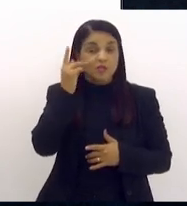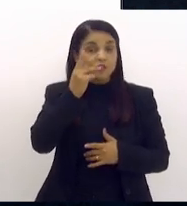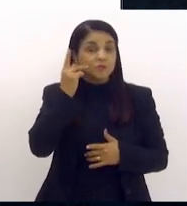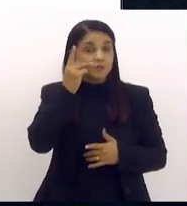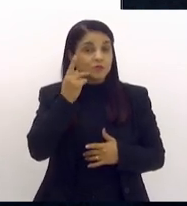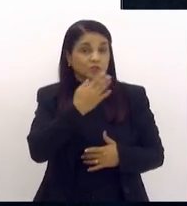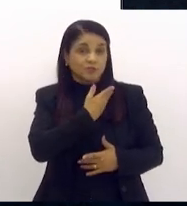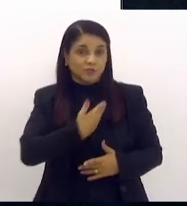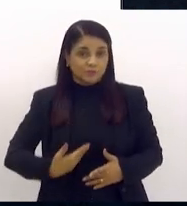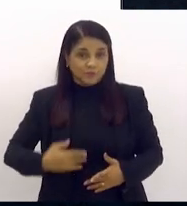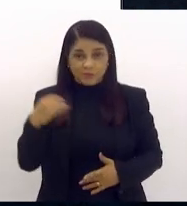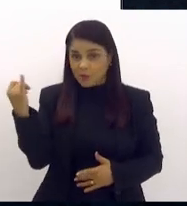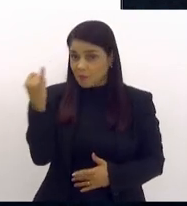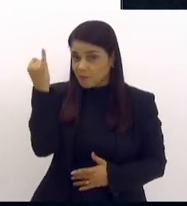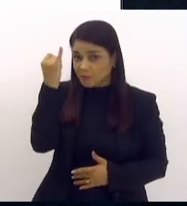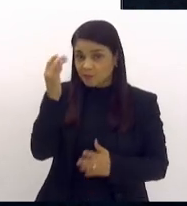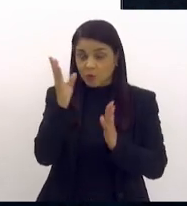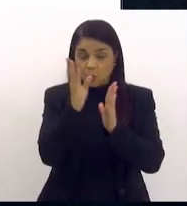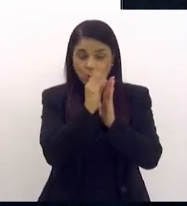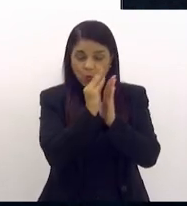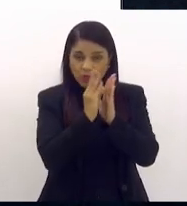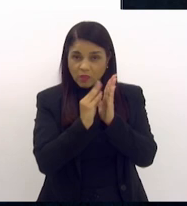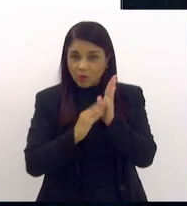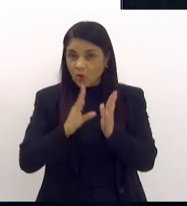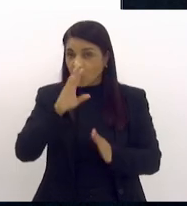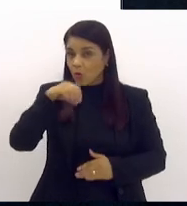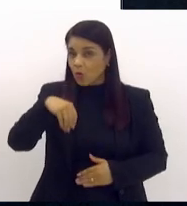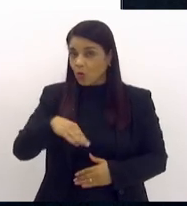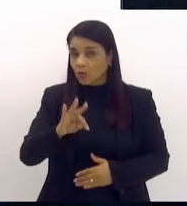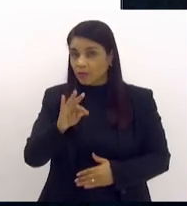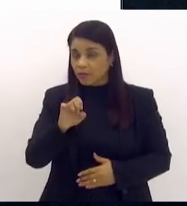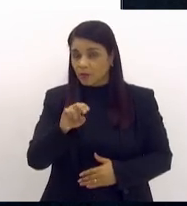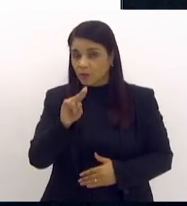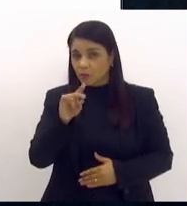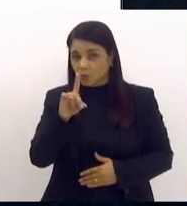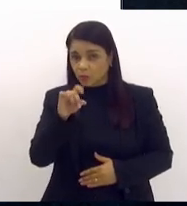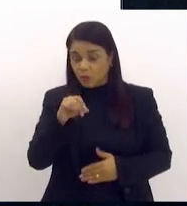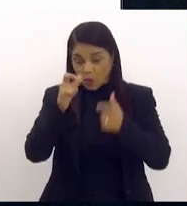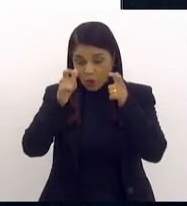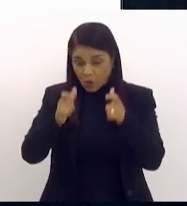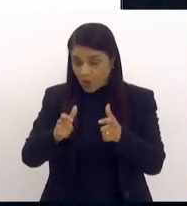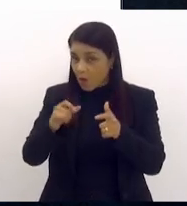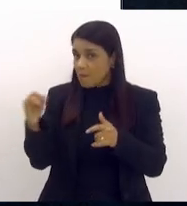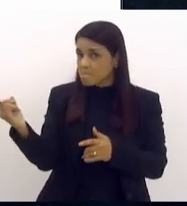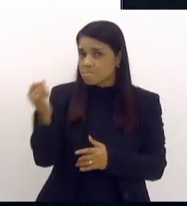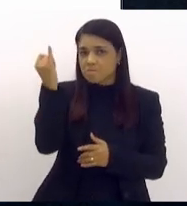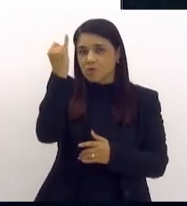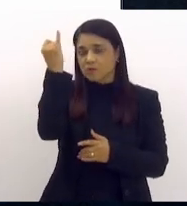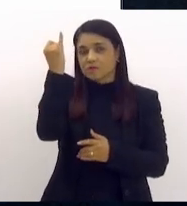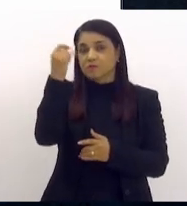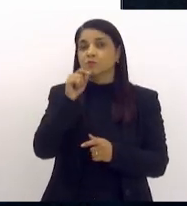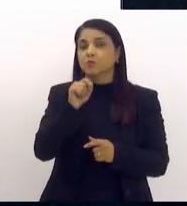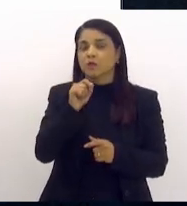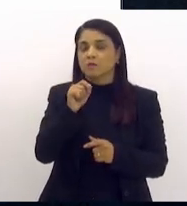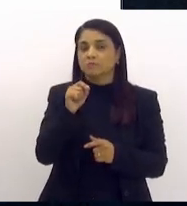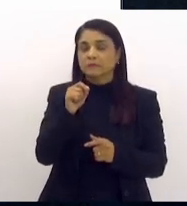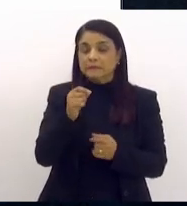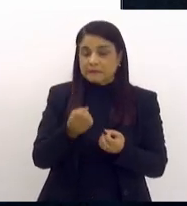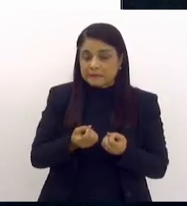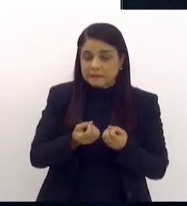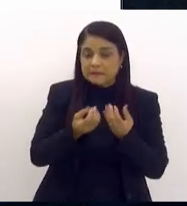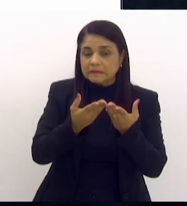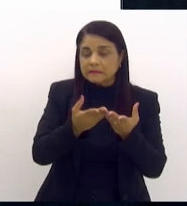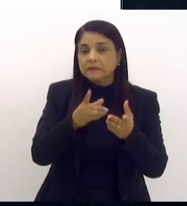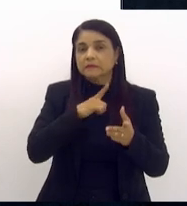então a política de conteúdo local ela é fundamental para que haja demanda pros estaleiros né